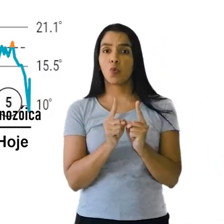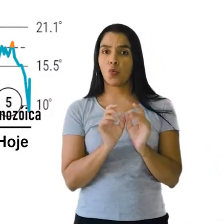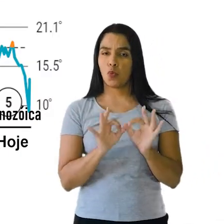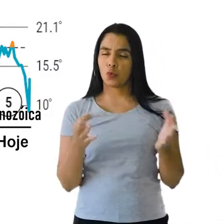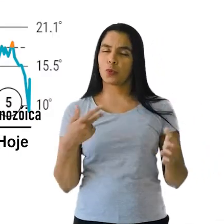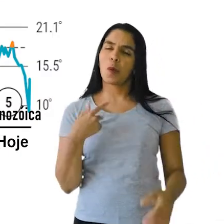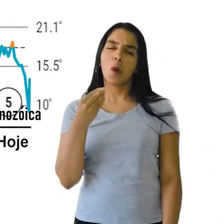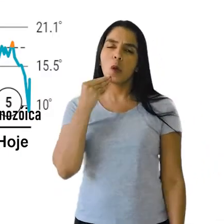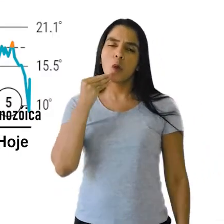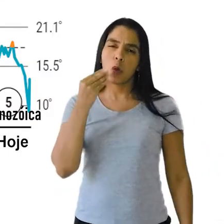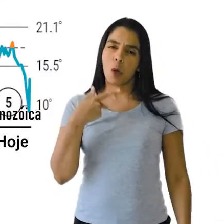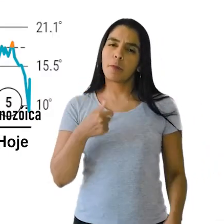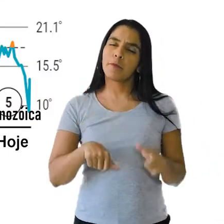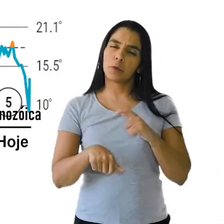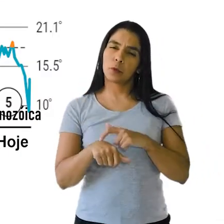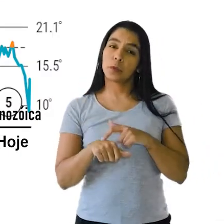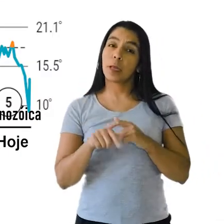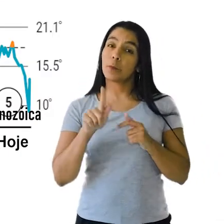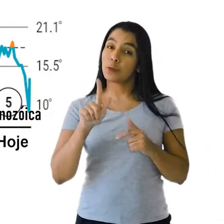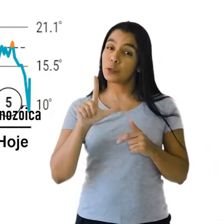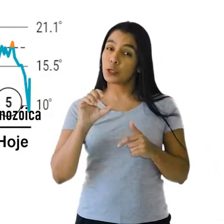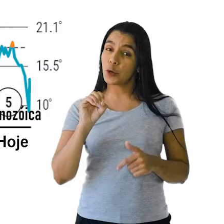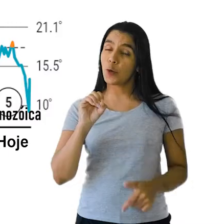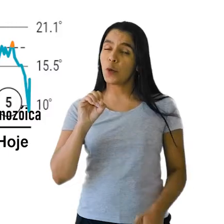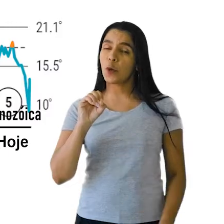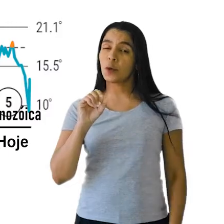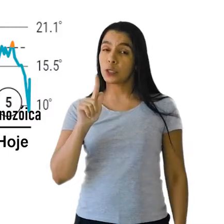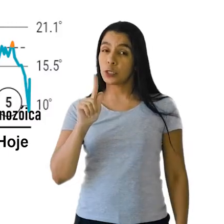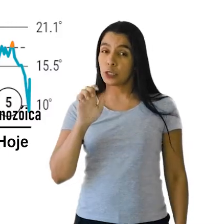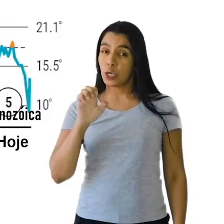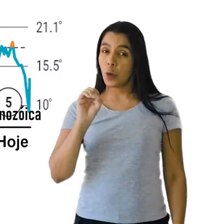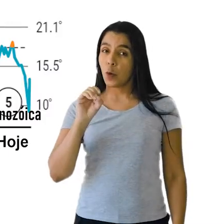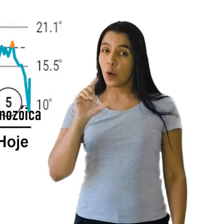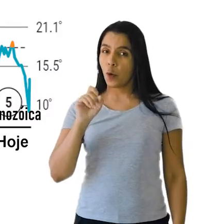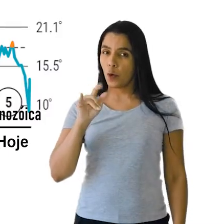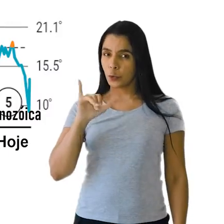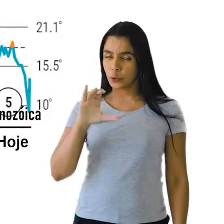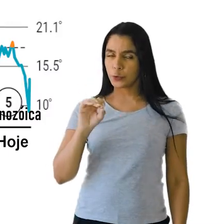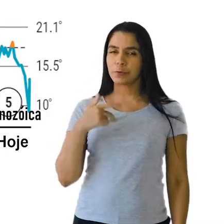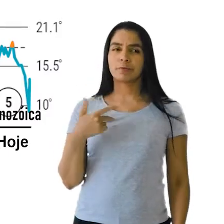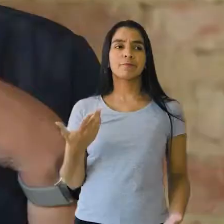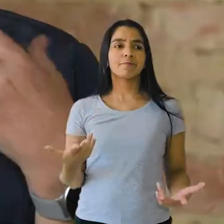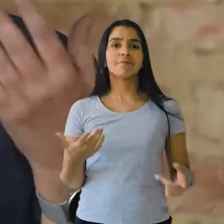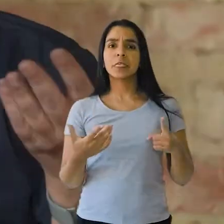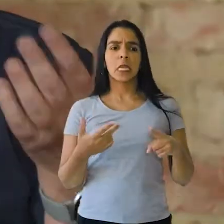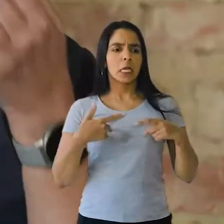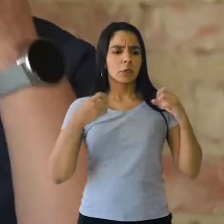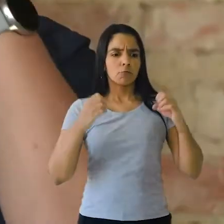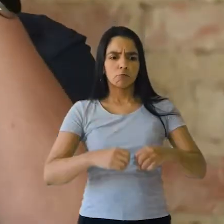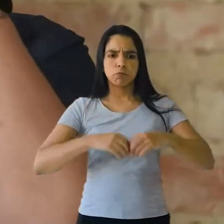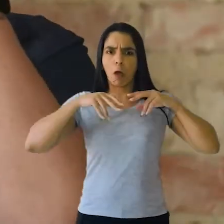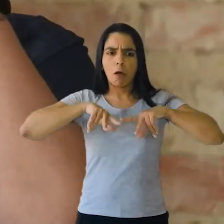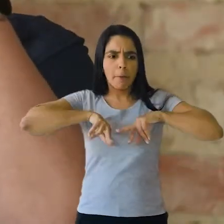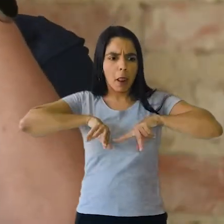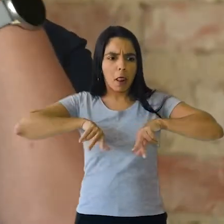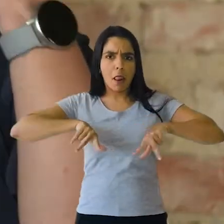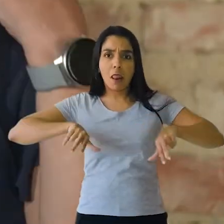num espaço de tempo relativamente curto, obviamente no espaço de tempo geológico. E essa